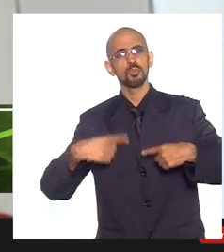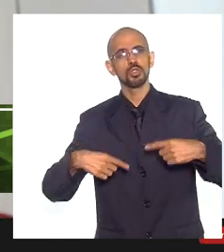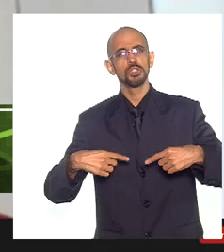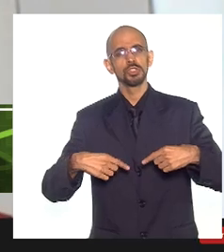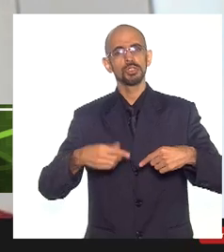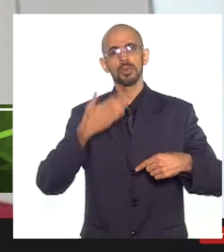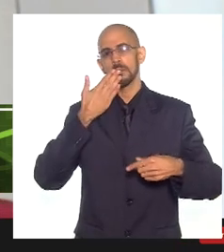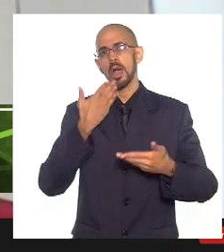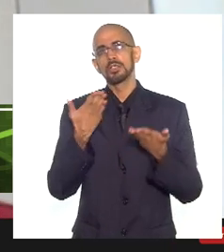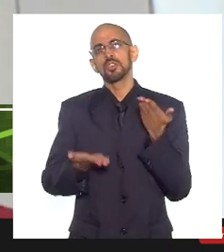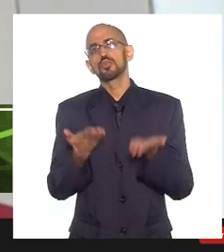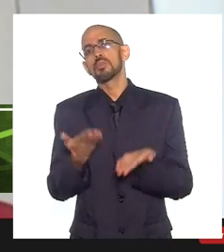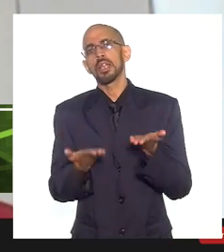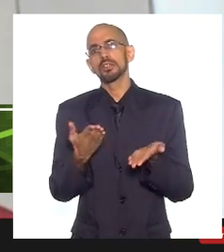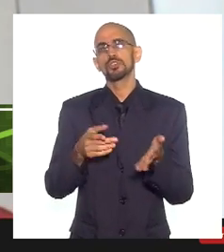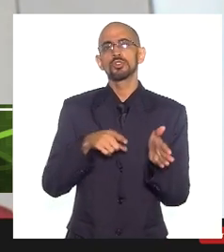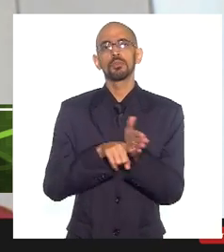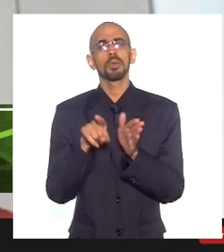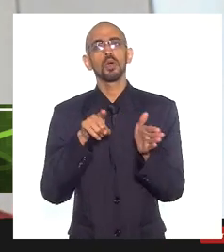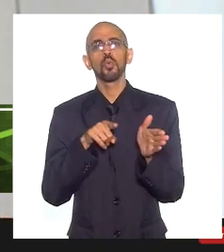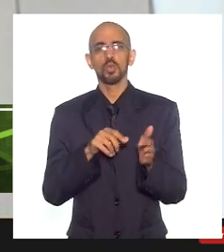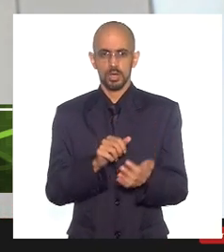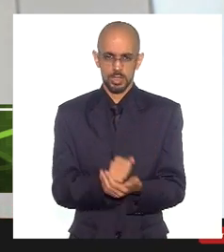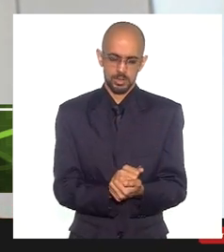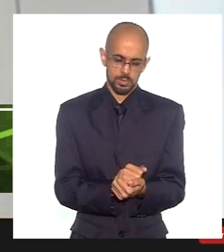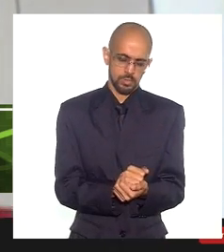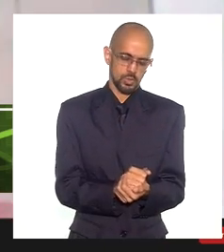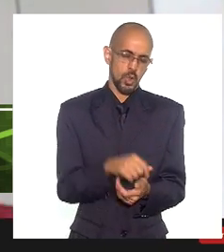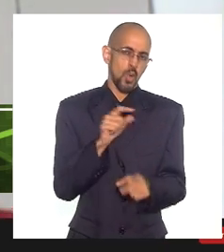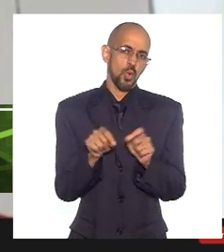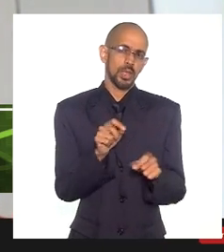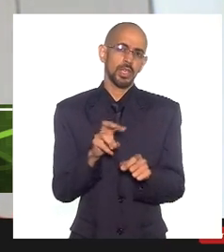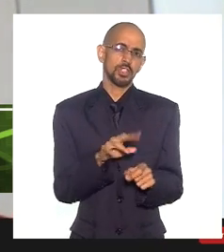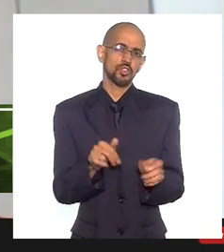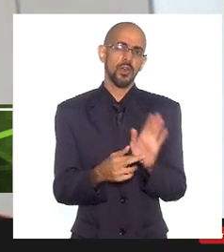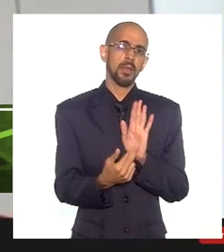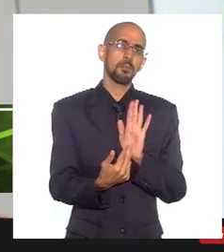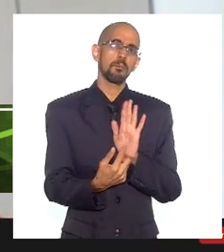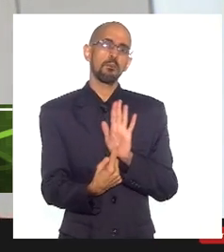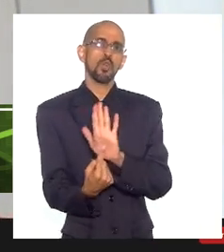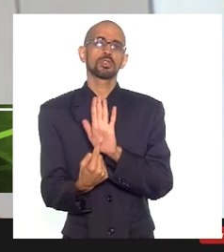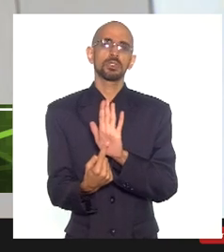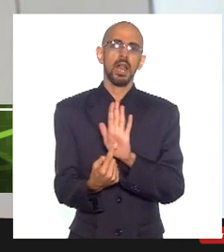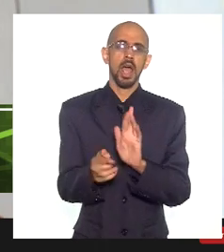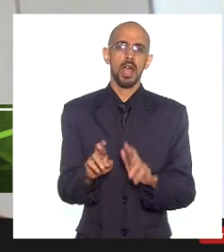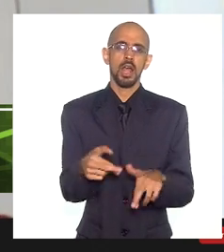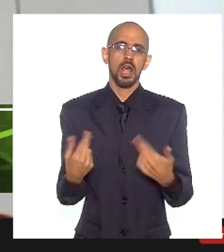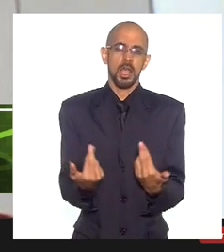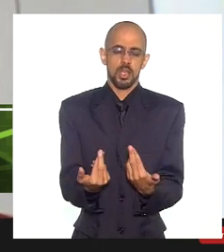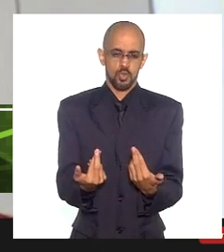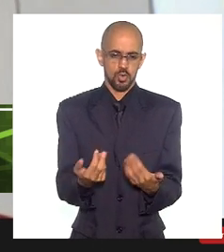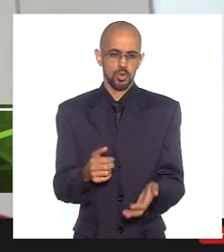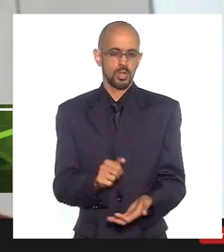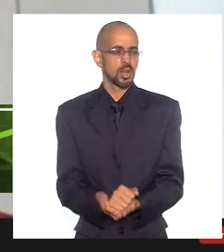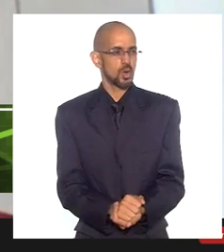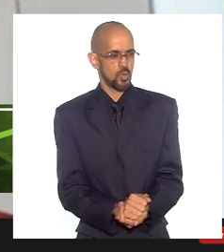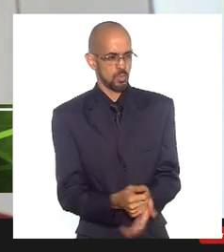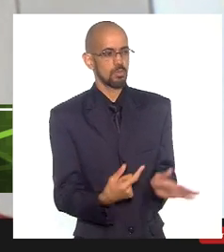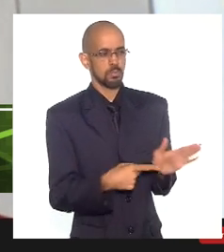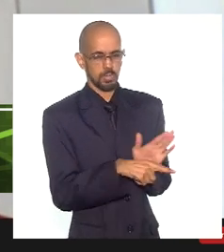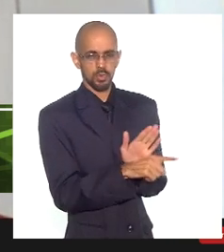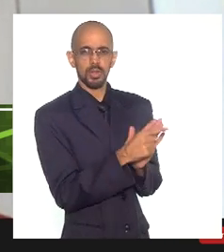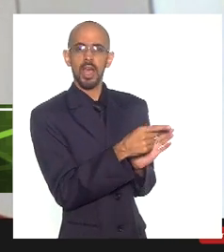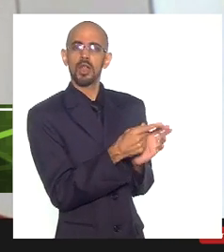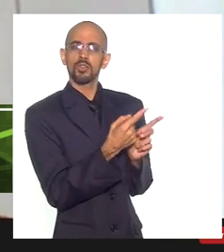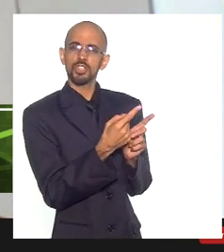balanço do que elas estão acontecendo, que a gente vai colocar na mesa. Então, levanto esses debates para, já provocando o reitor, já provocando o nosso